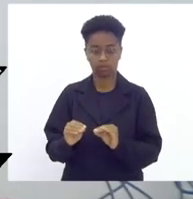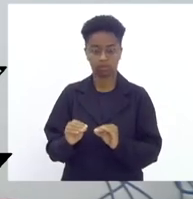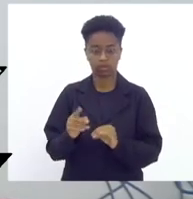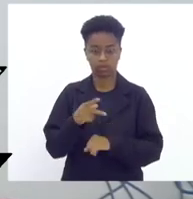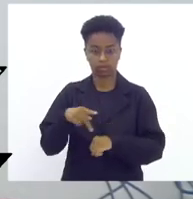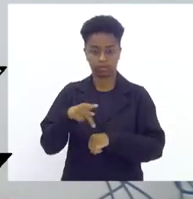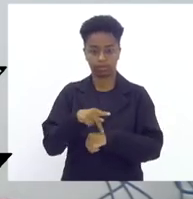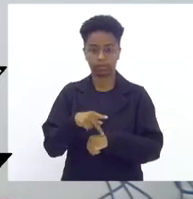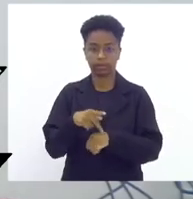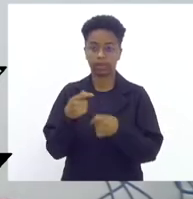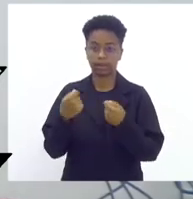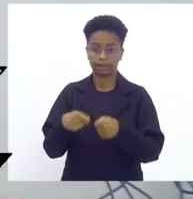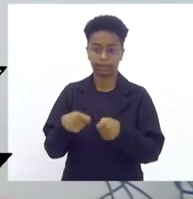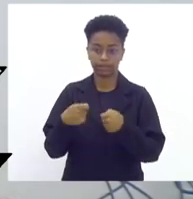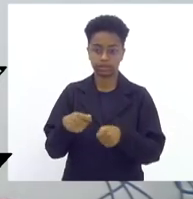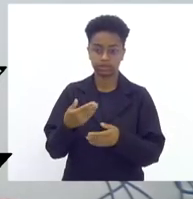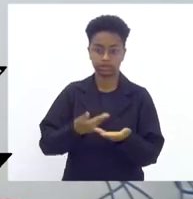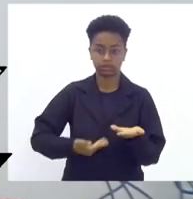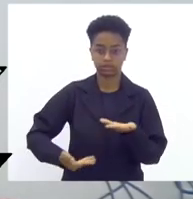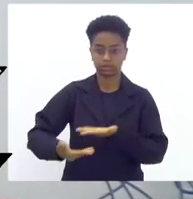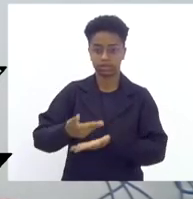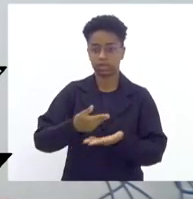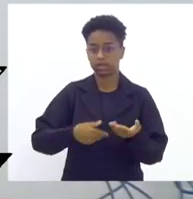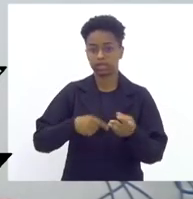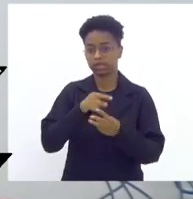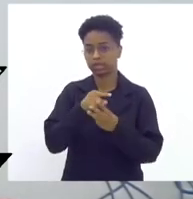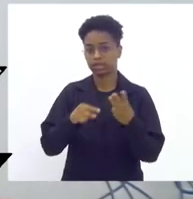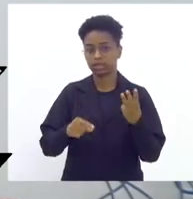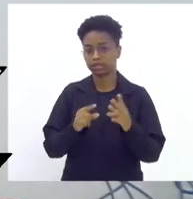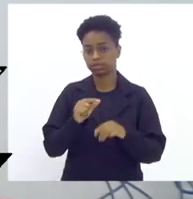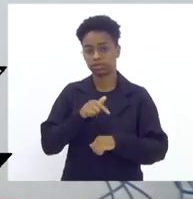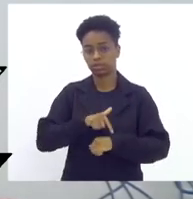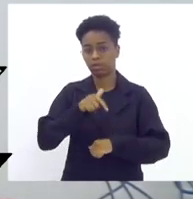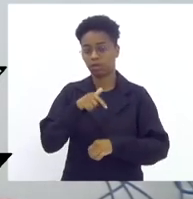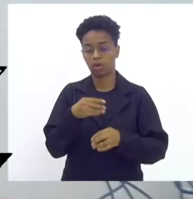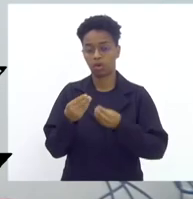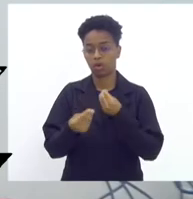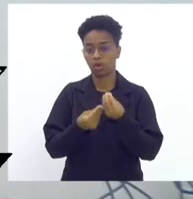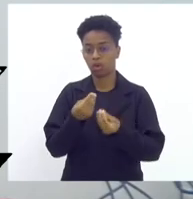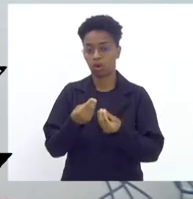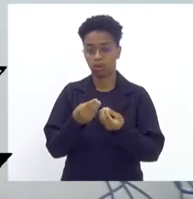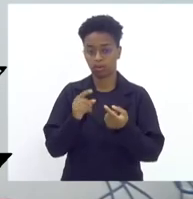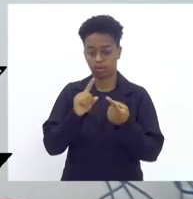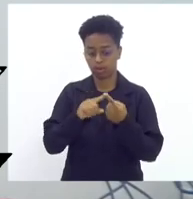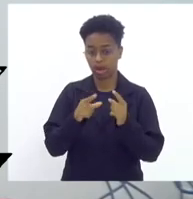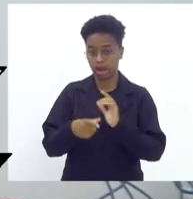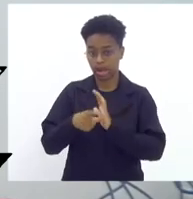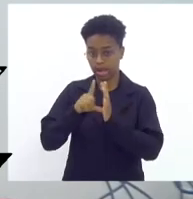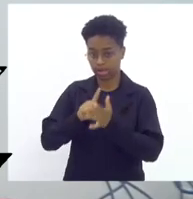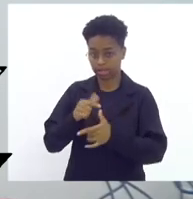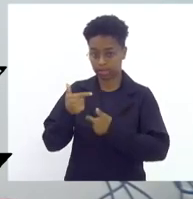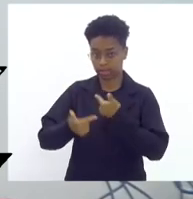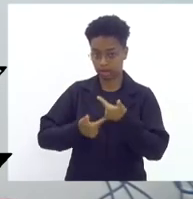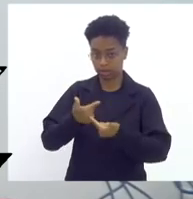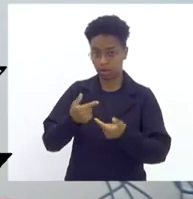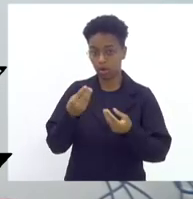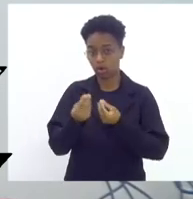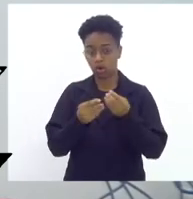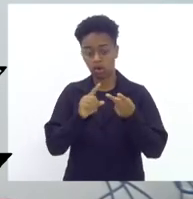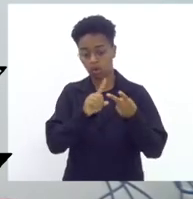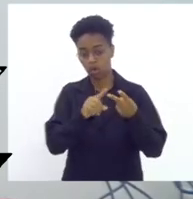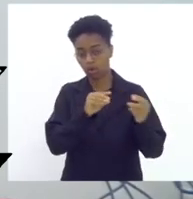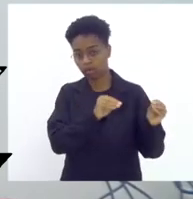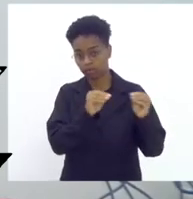se intercalar dentro desse tempo como é que é a situação do refugiado antes do trabalho como é que ele vier